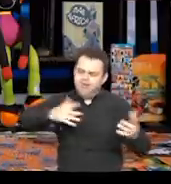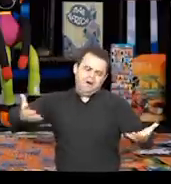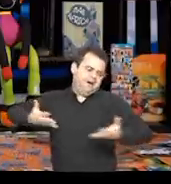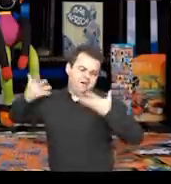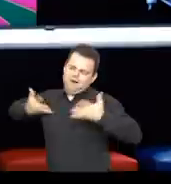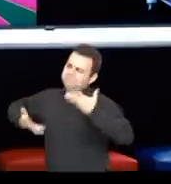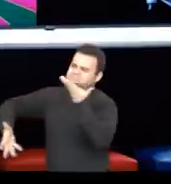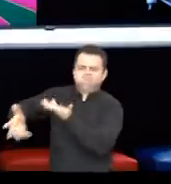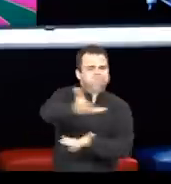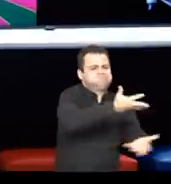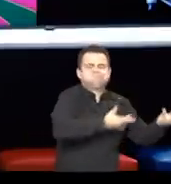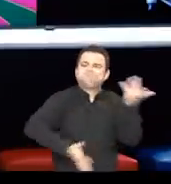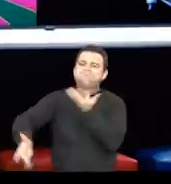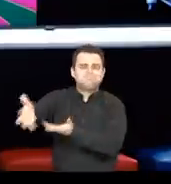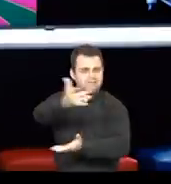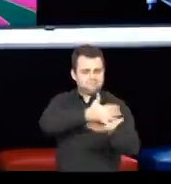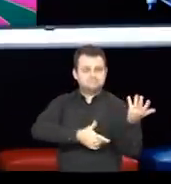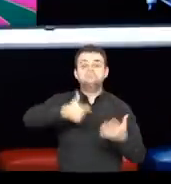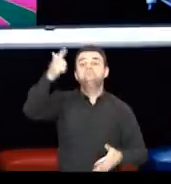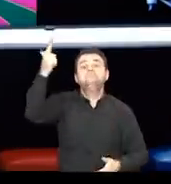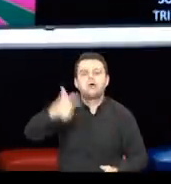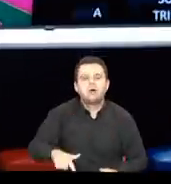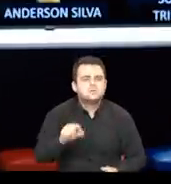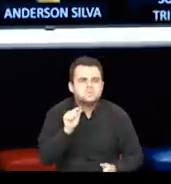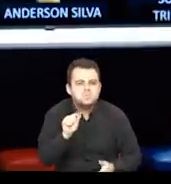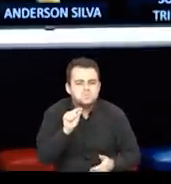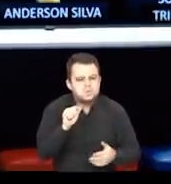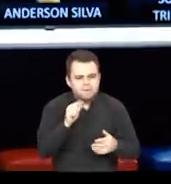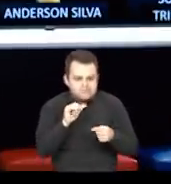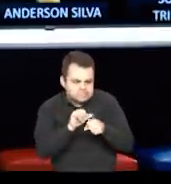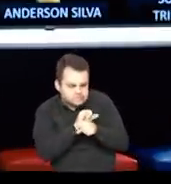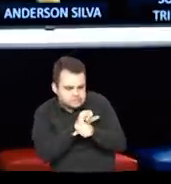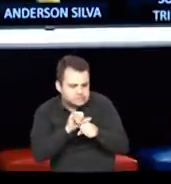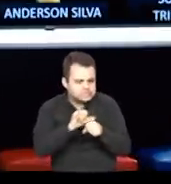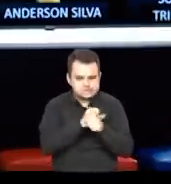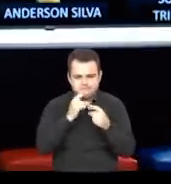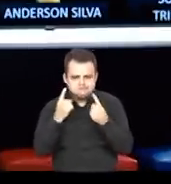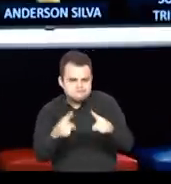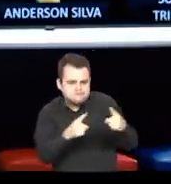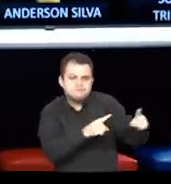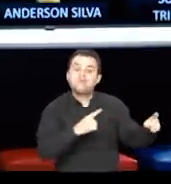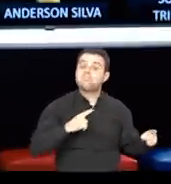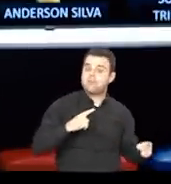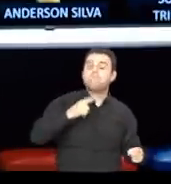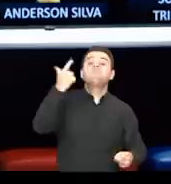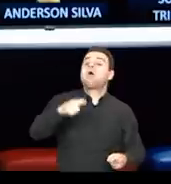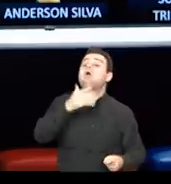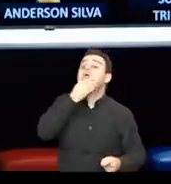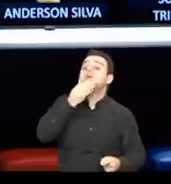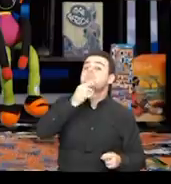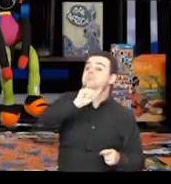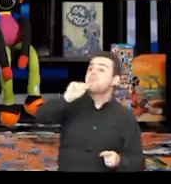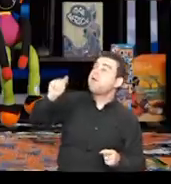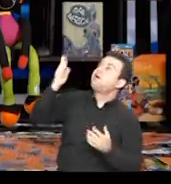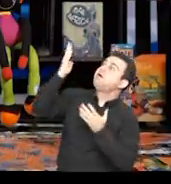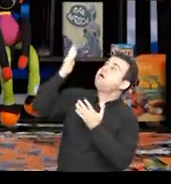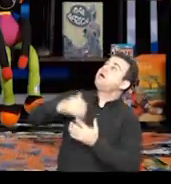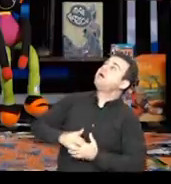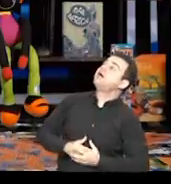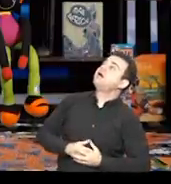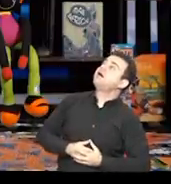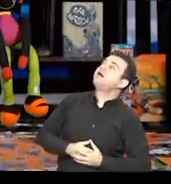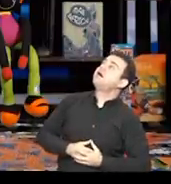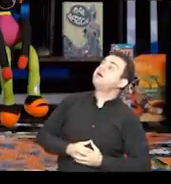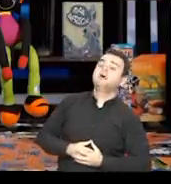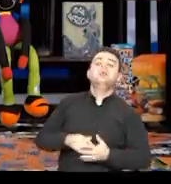primeira. Magia negra é Sabotagem, MV Bill, João Melo. Magia negra. Magia negra